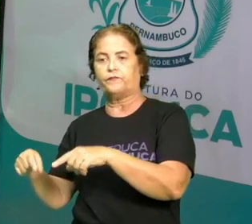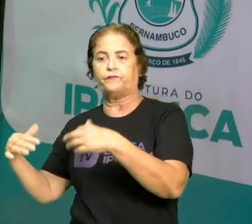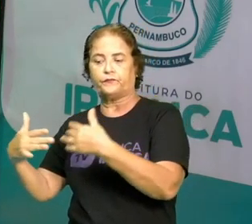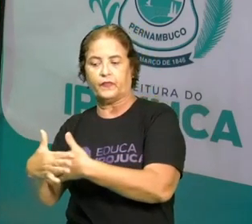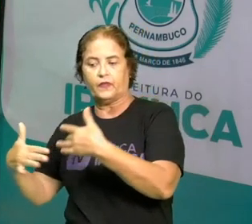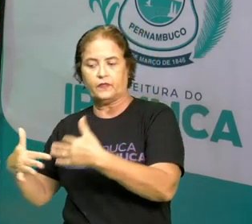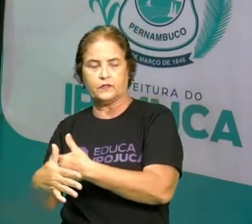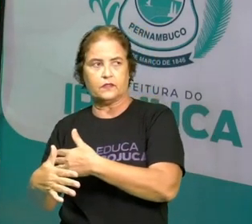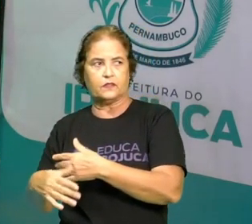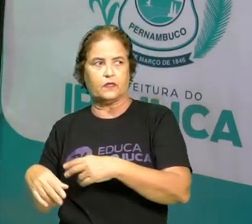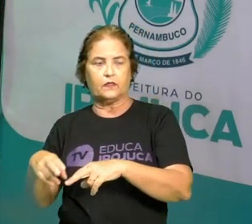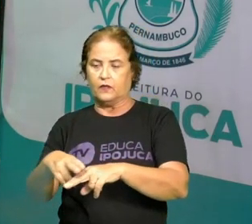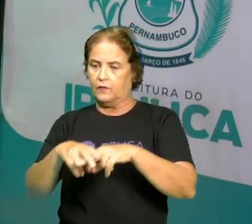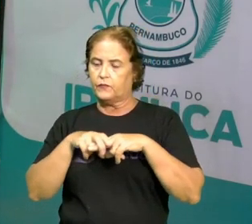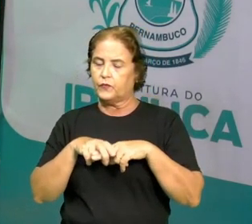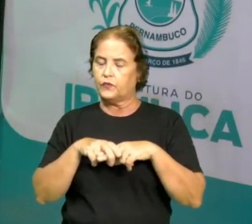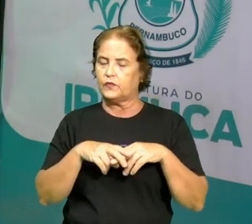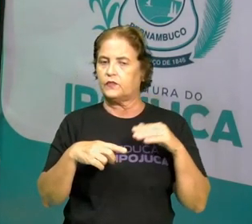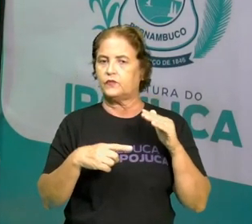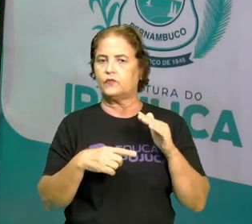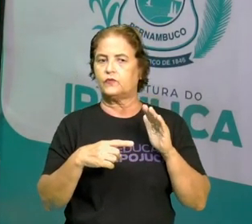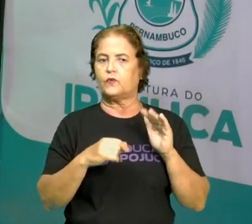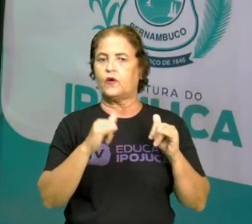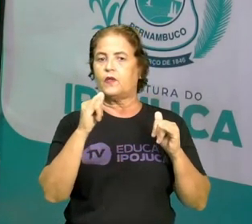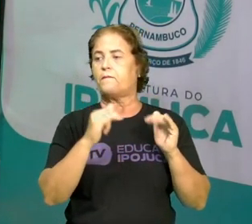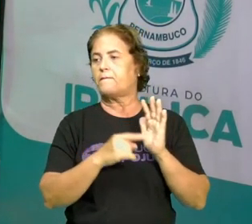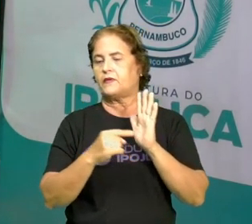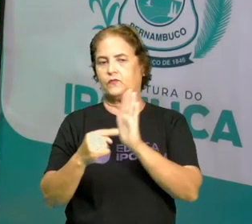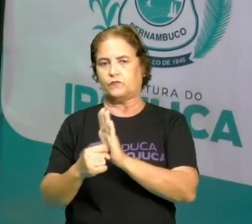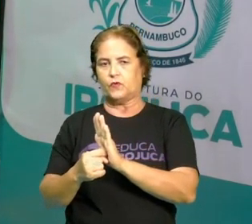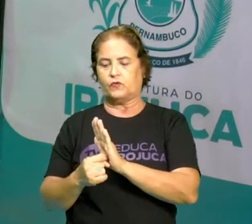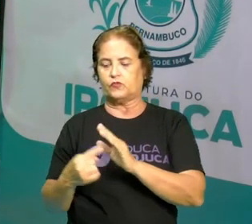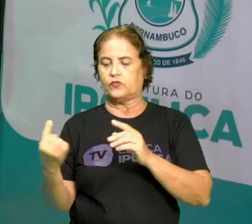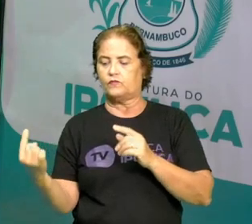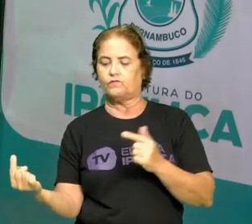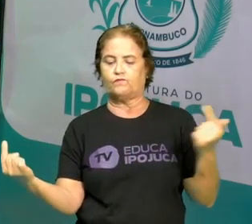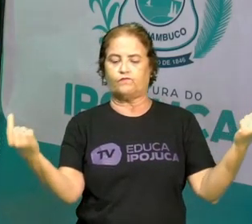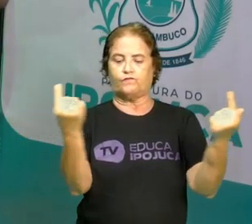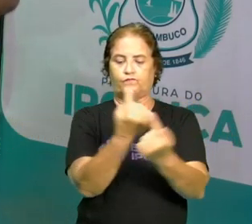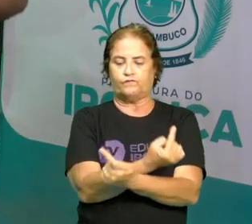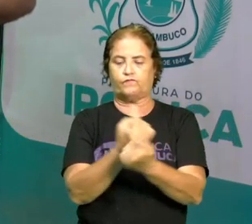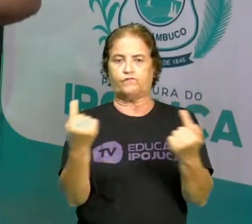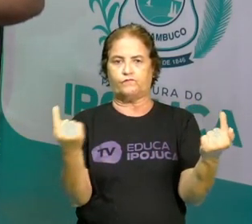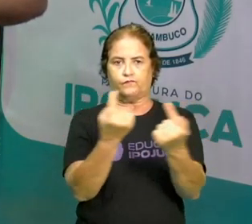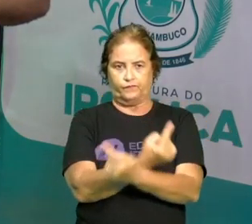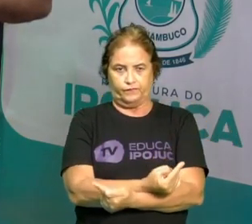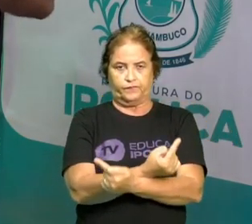isso aqui a imagem mostra, ó, a urbana e a rural, e uma está interligada à outra.